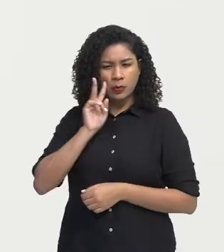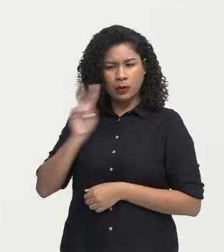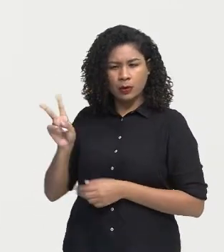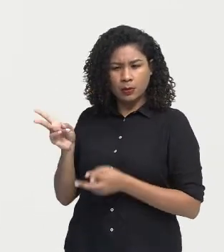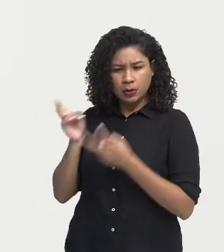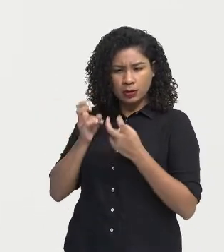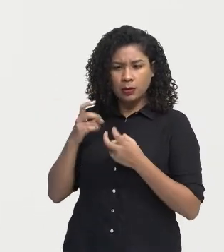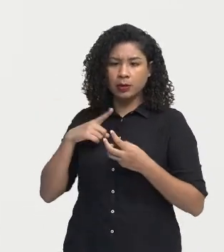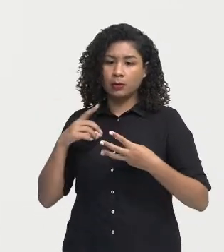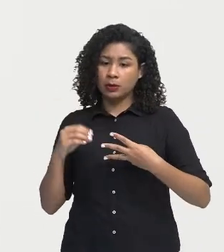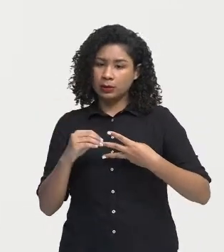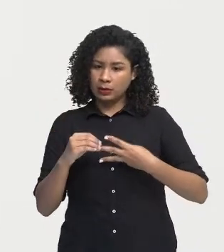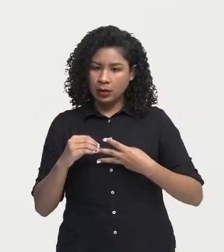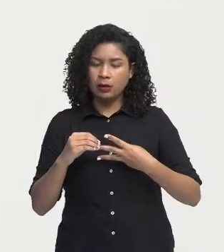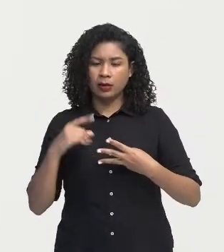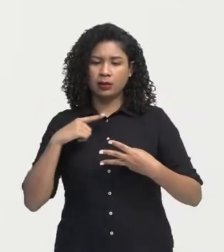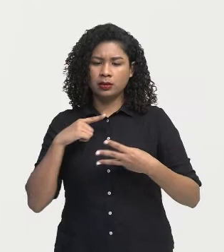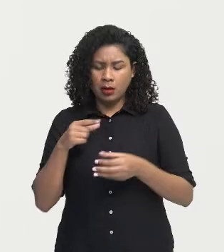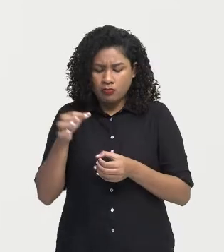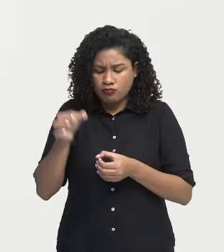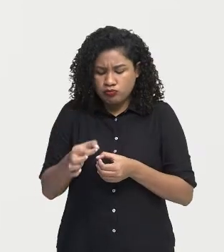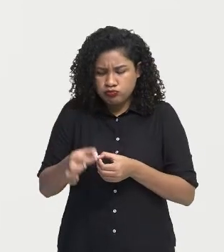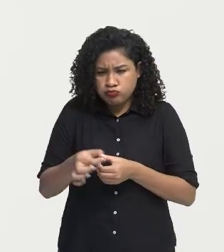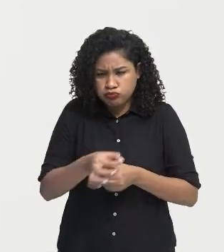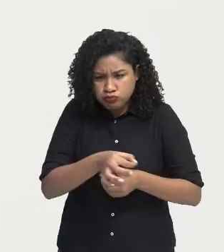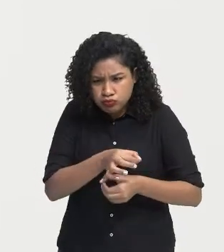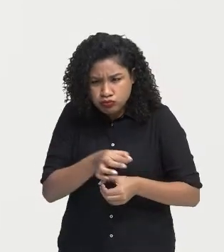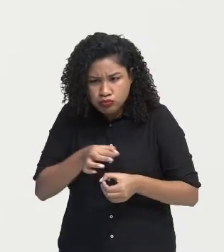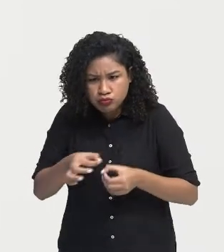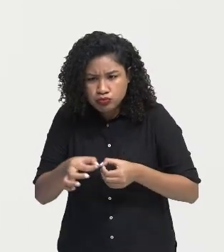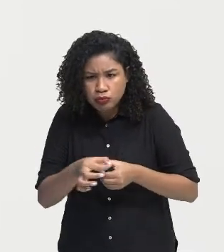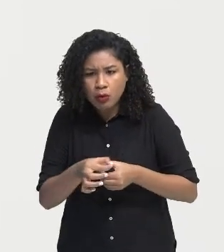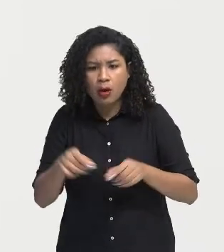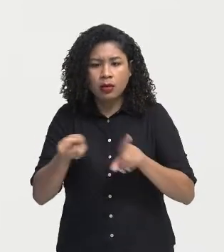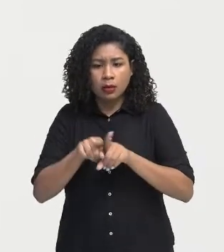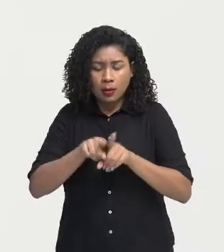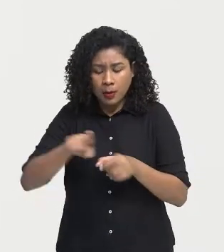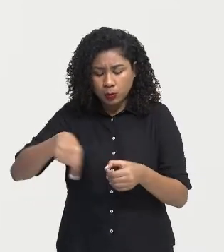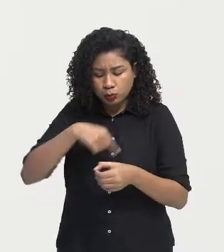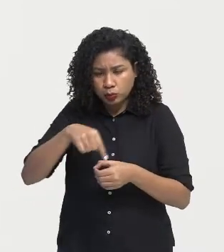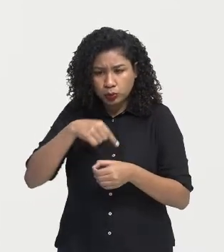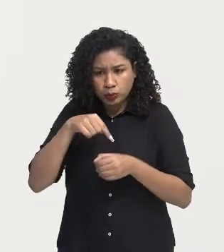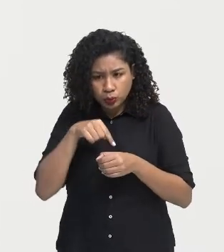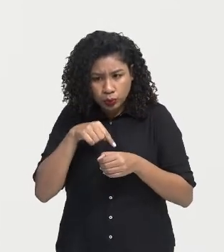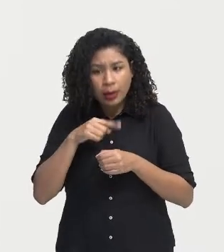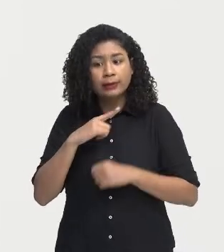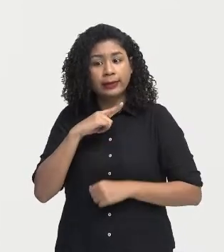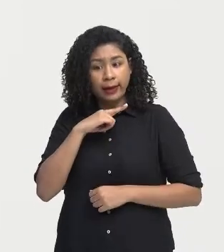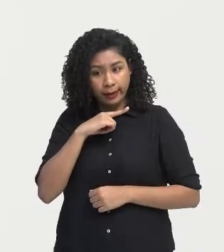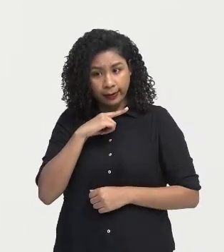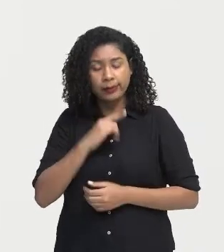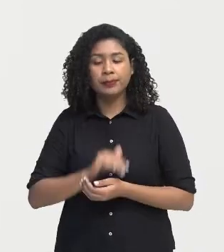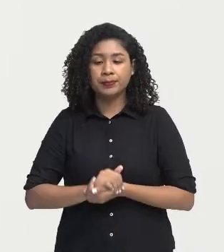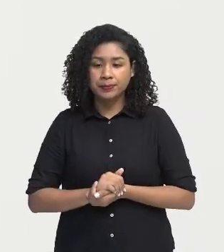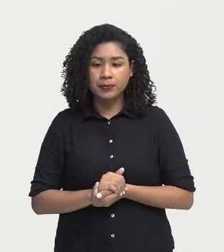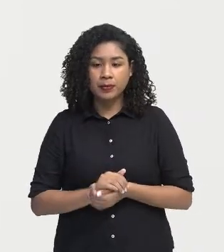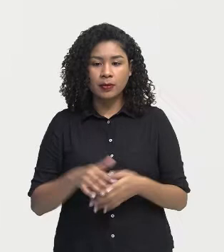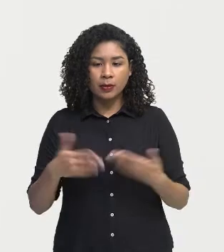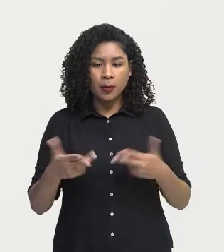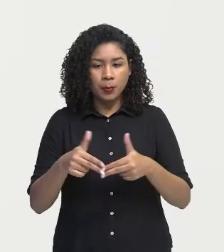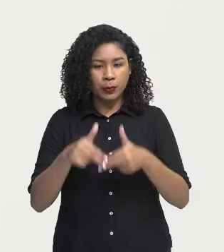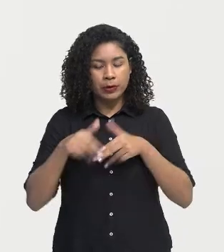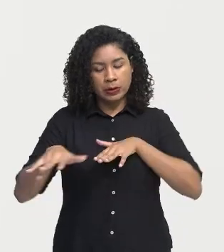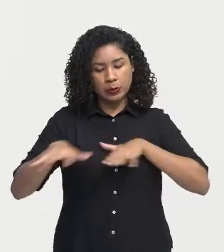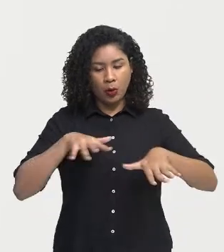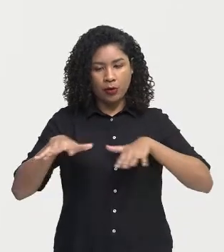que apresenta ali as suas organelas, apresenta o seu núcleo, e aí para realizar esses movimentos ele tem esses falsos pés.